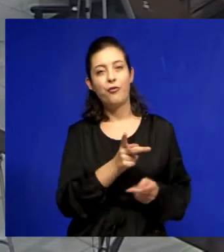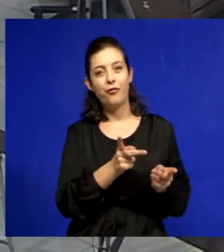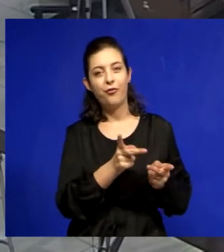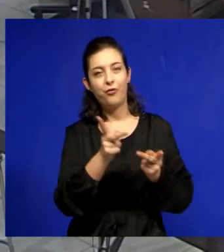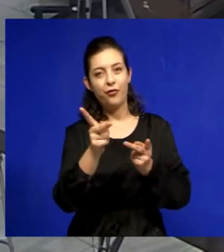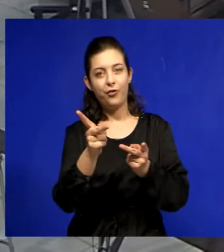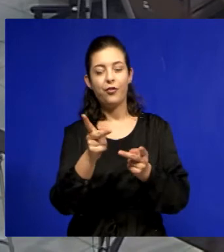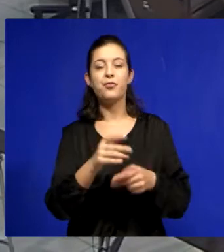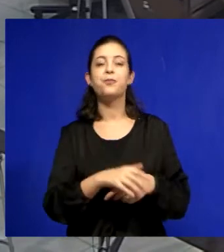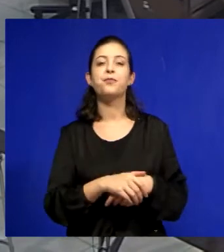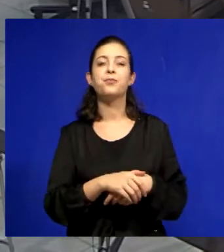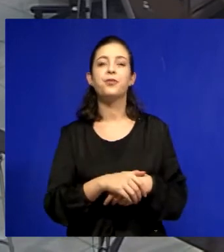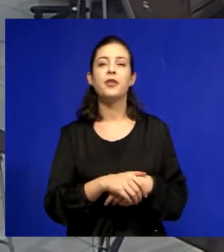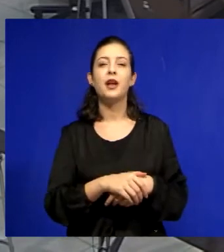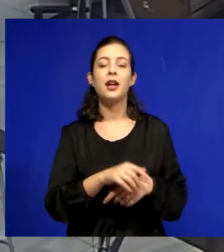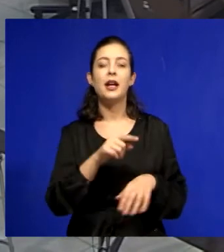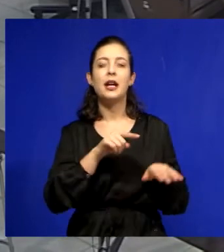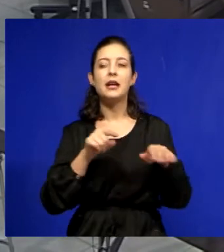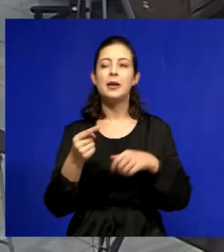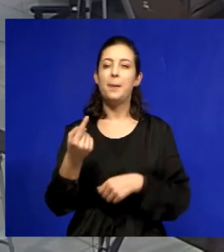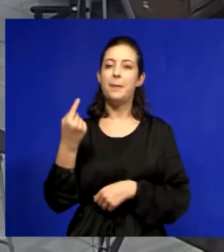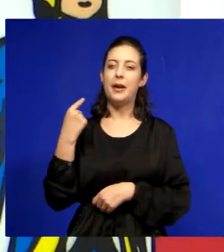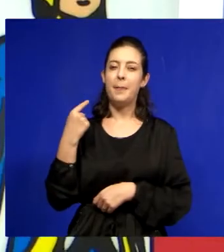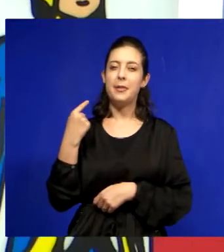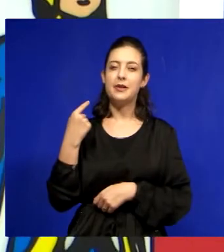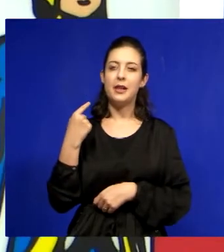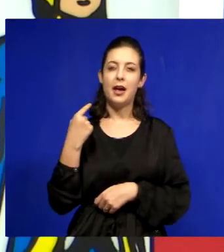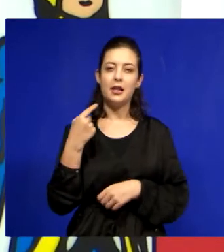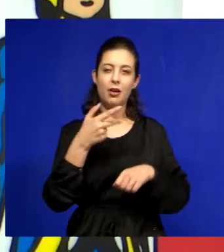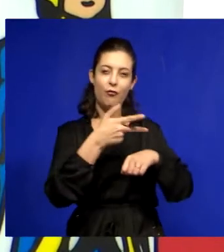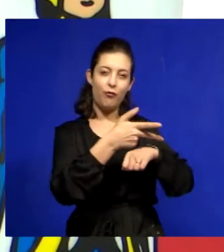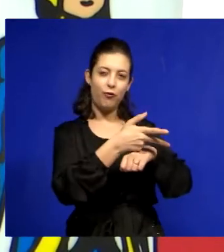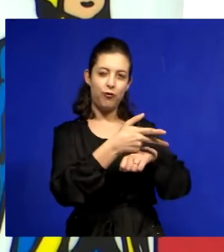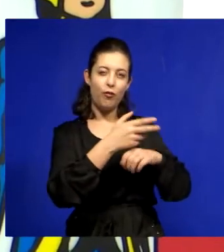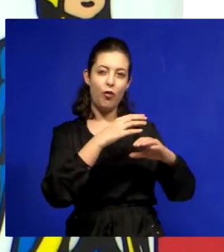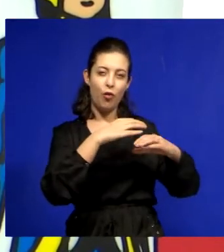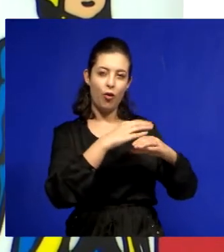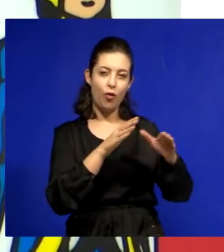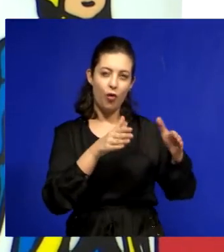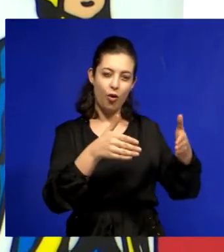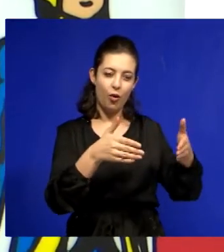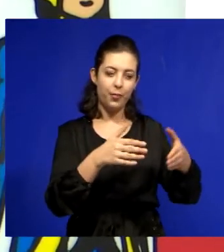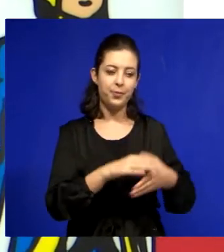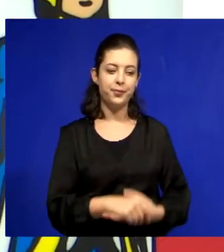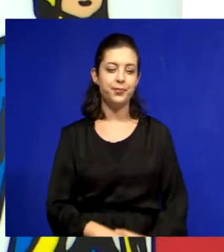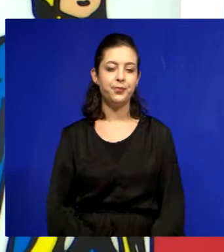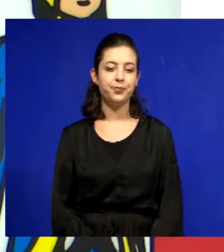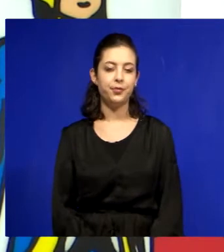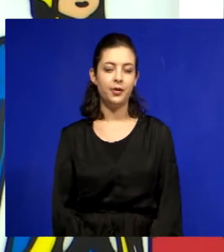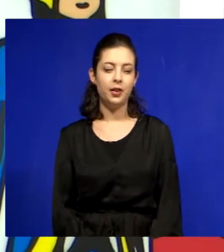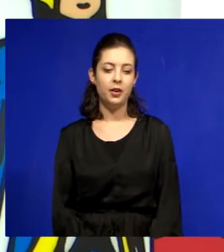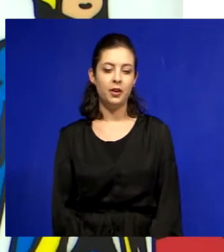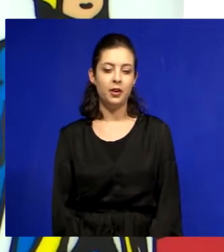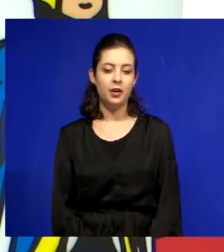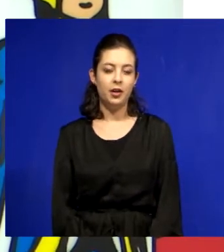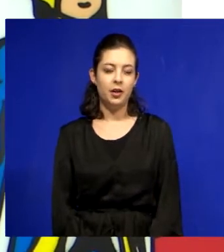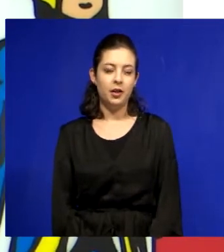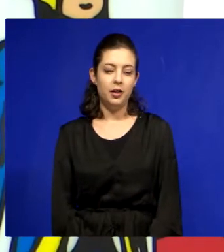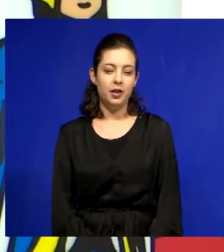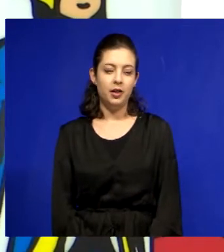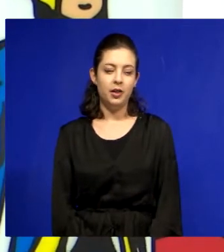pra eles na semana passada está focando aqui por gentileza a dona aurora tá ali